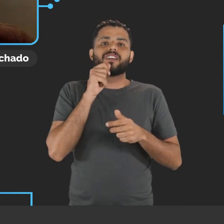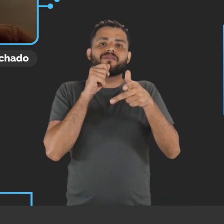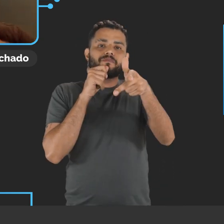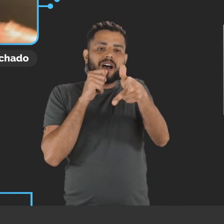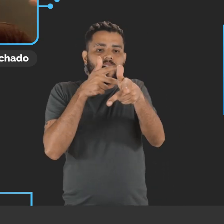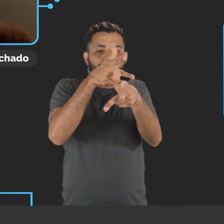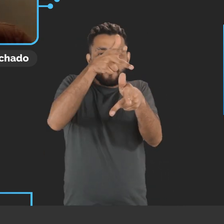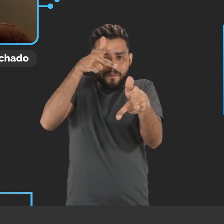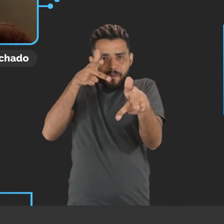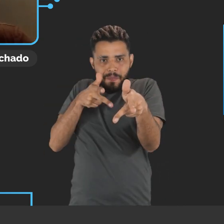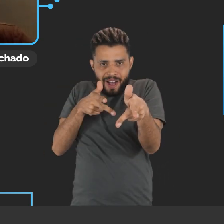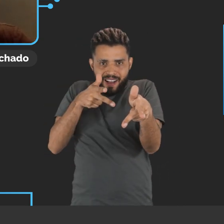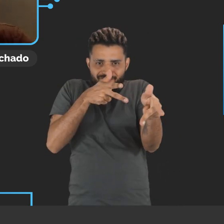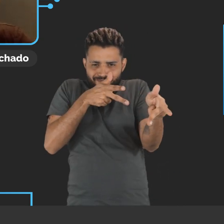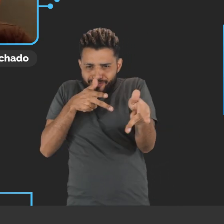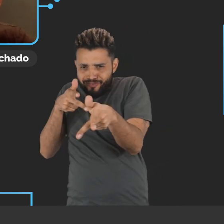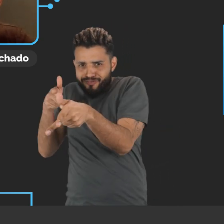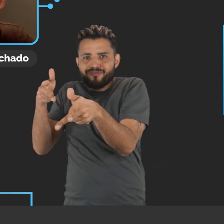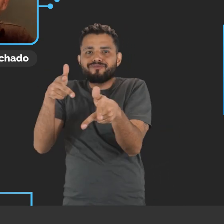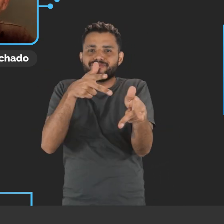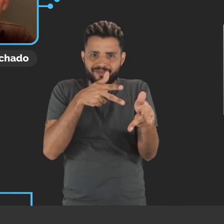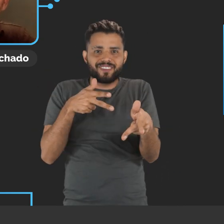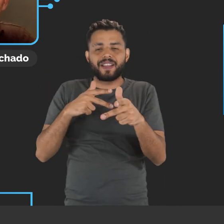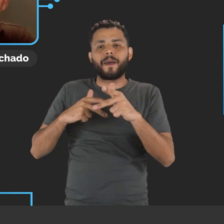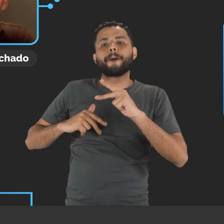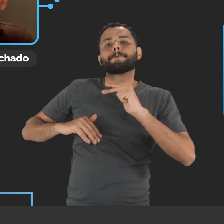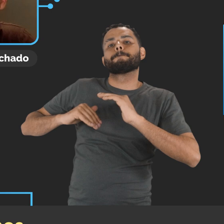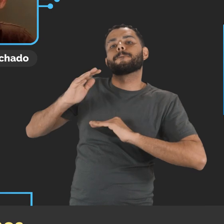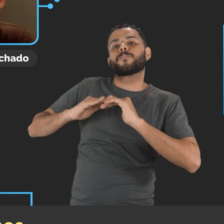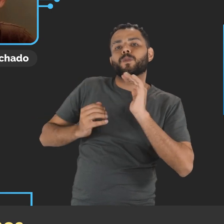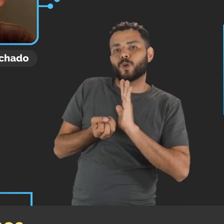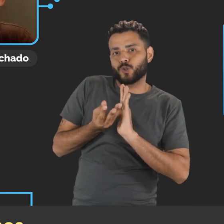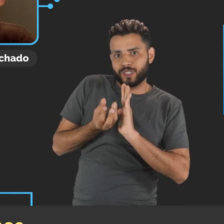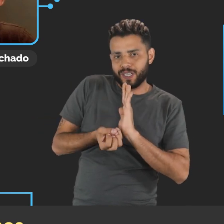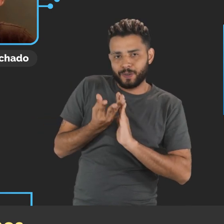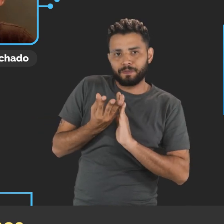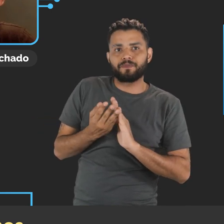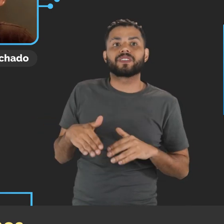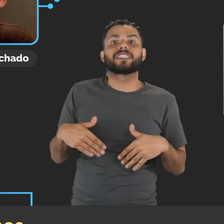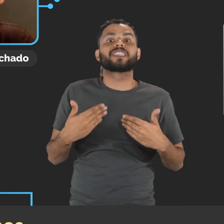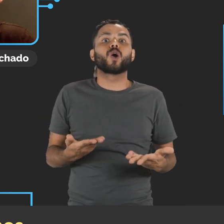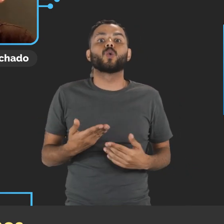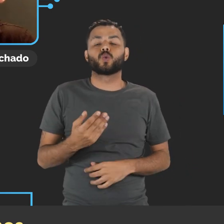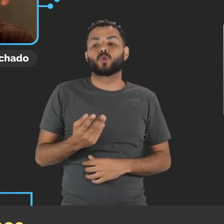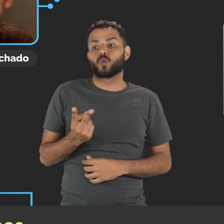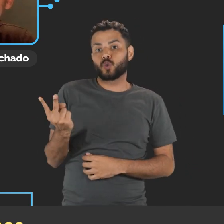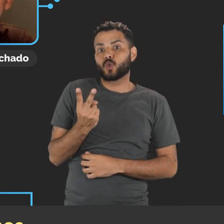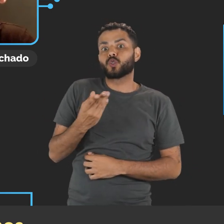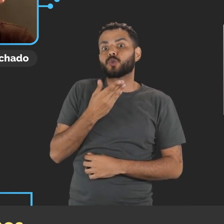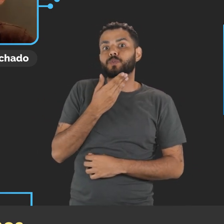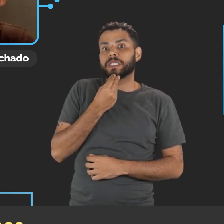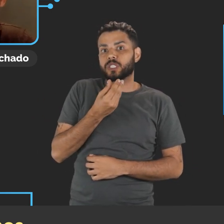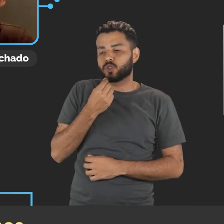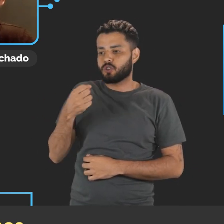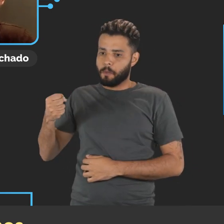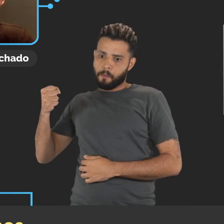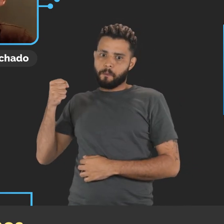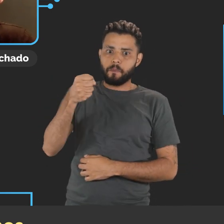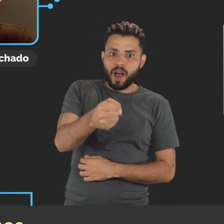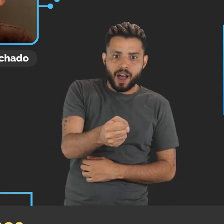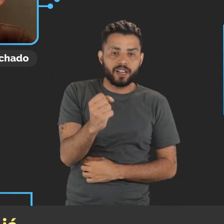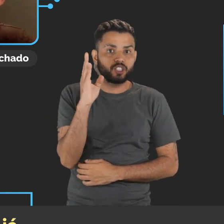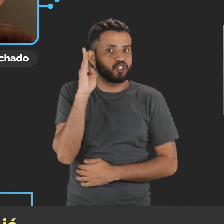imagens do making-off de produção de produtoras. Então, a gente não coloca esses meninos direto, né,